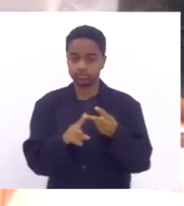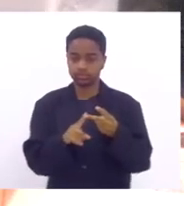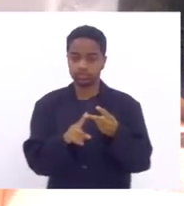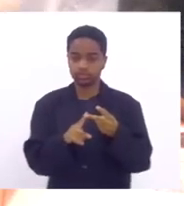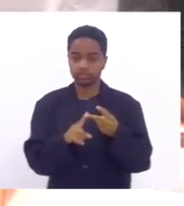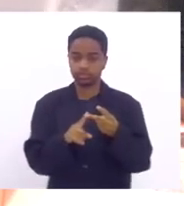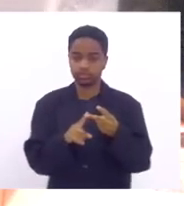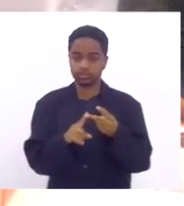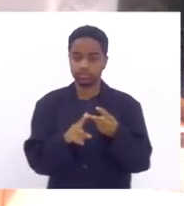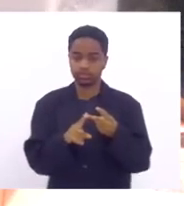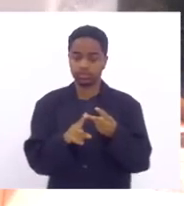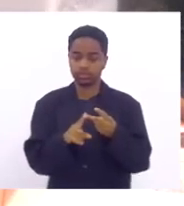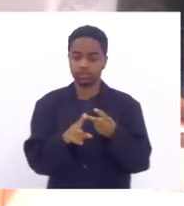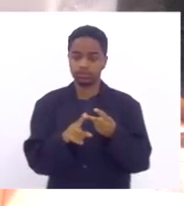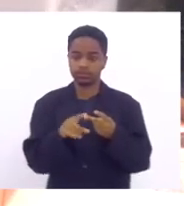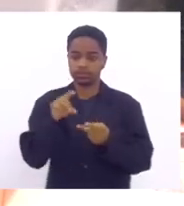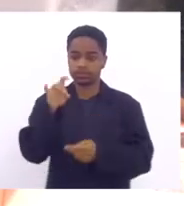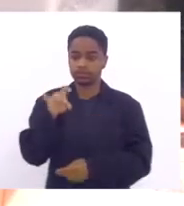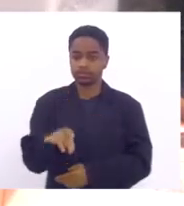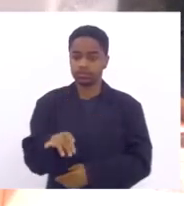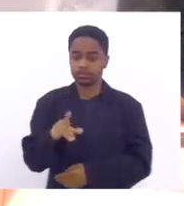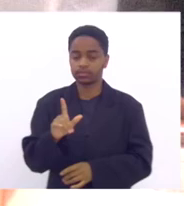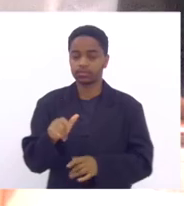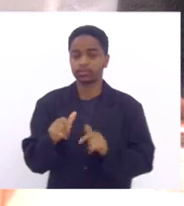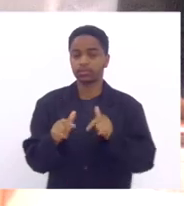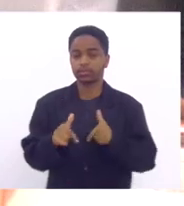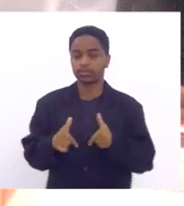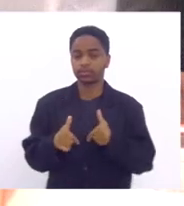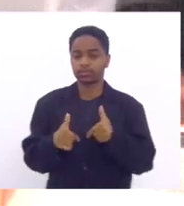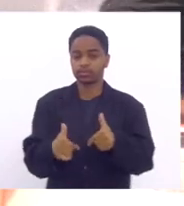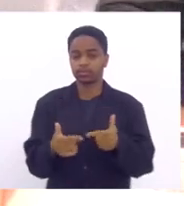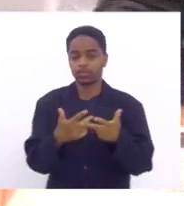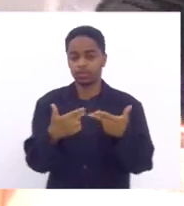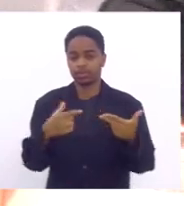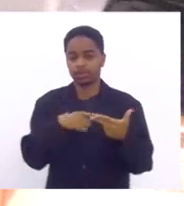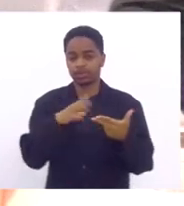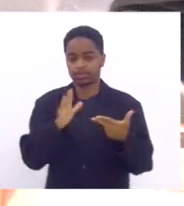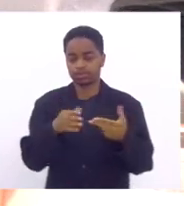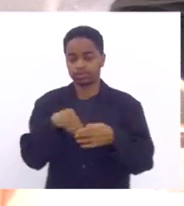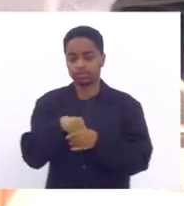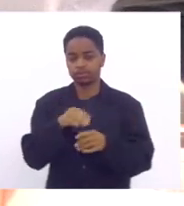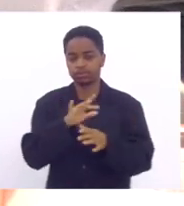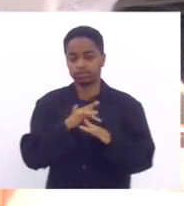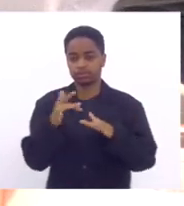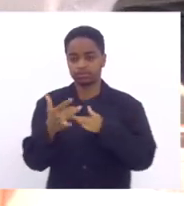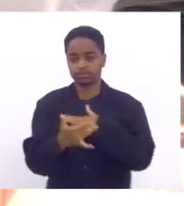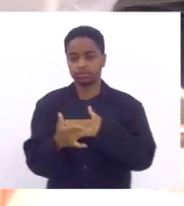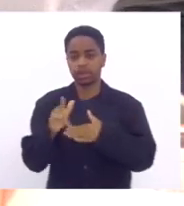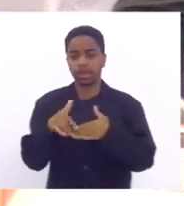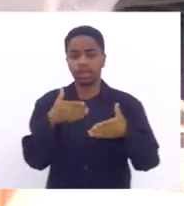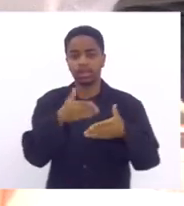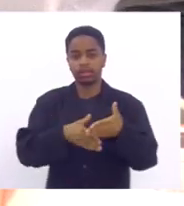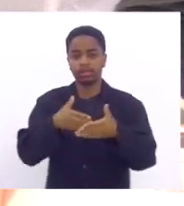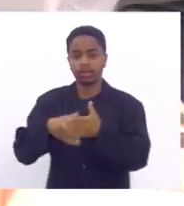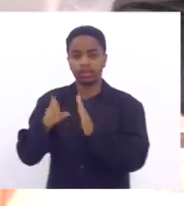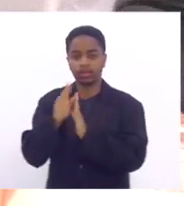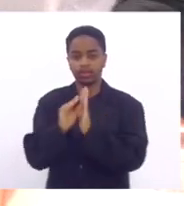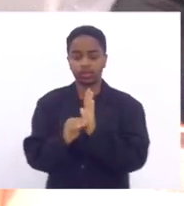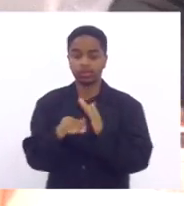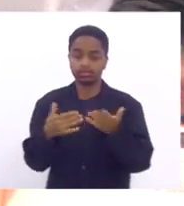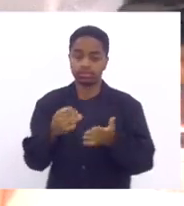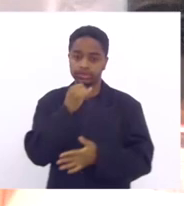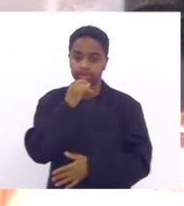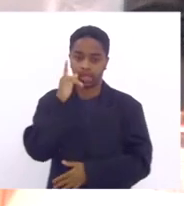seria em último caso tomar medidas que existem já em redes sociais que são por exemplo limitação de conteúdo então o próprio